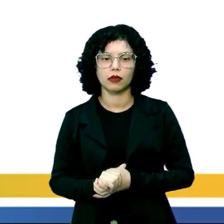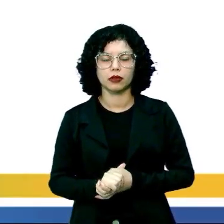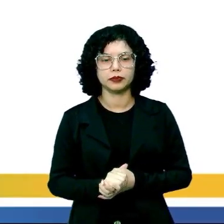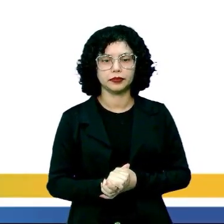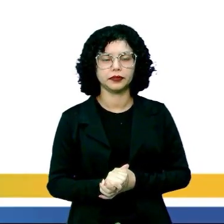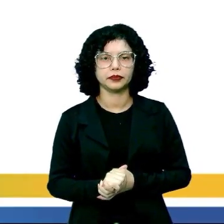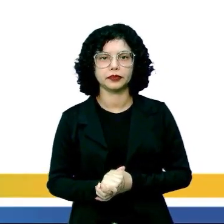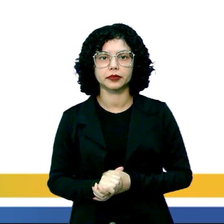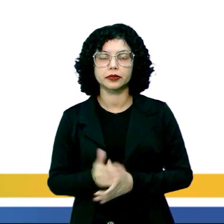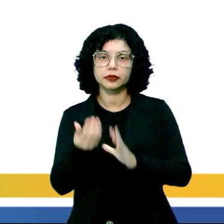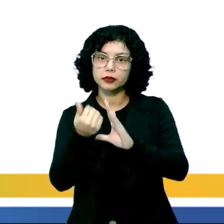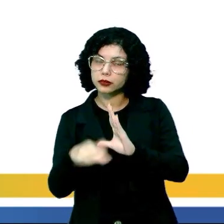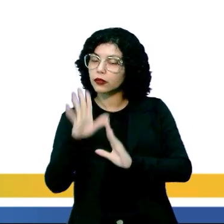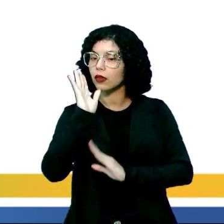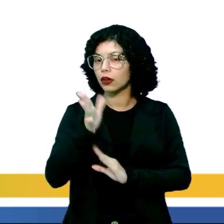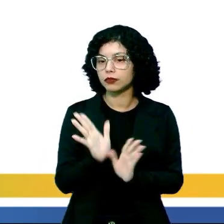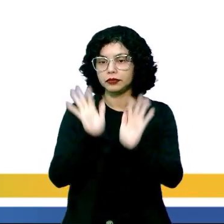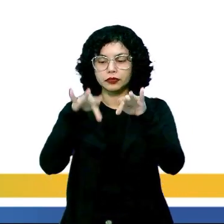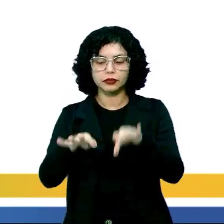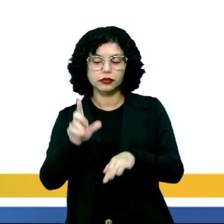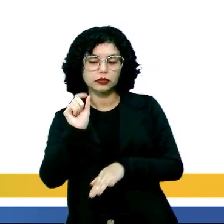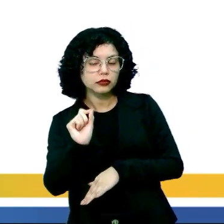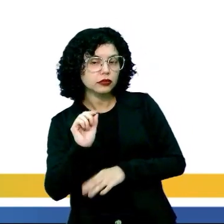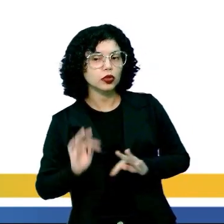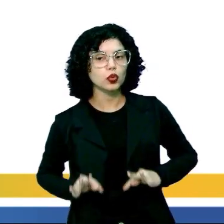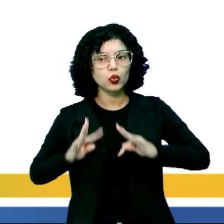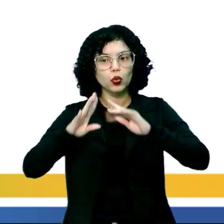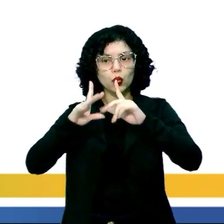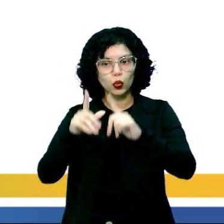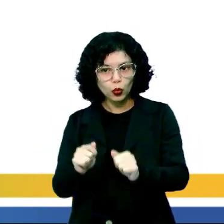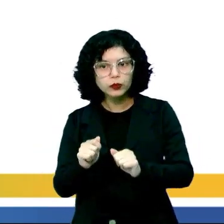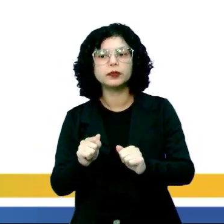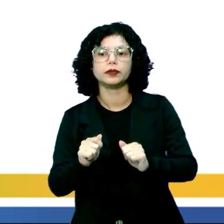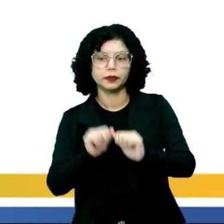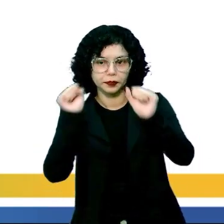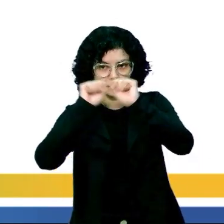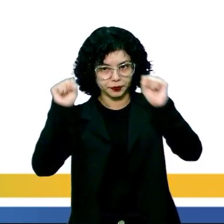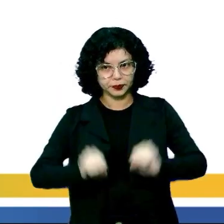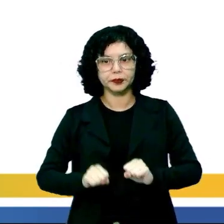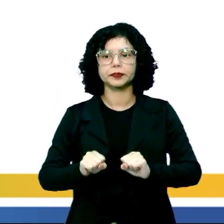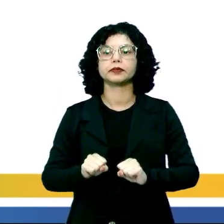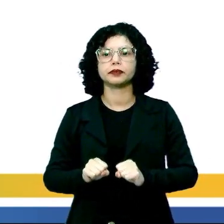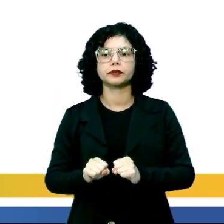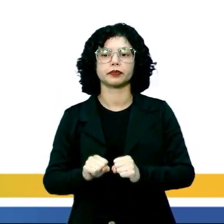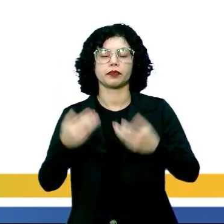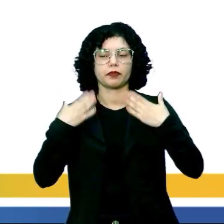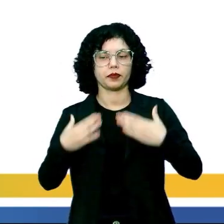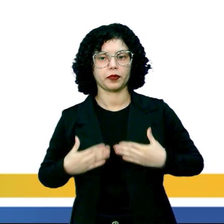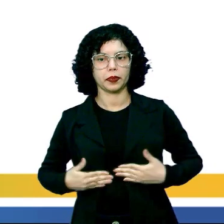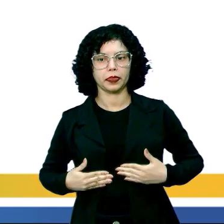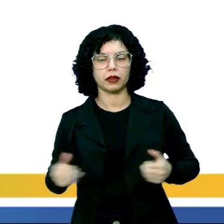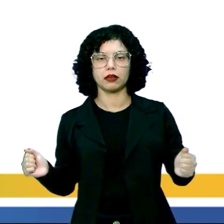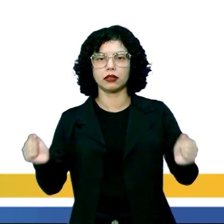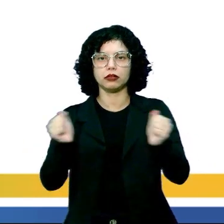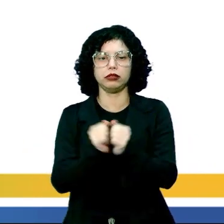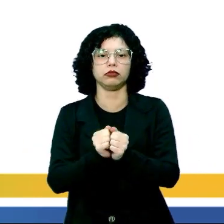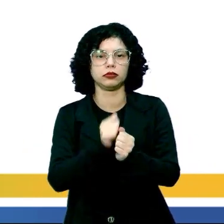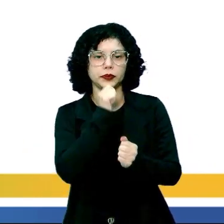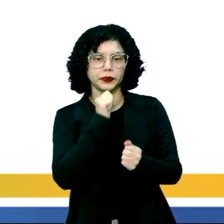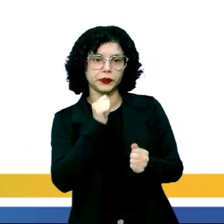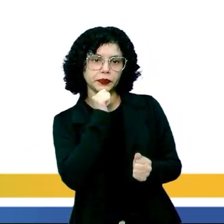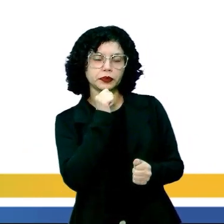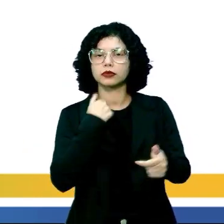transporte, tá? Então, aqui a gente já conclui o quê? Que todos os nossos sistemas do corpo, ele atua em conjunto. Um